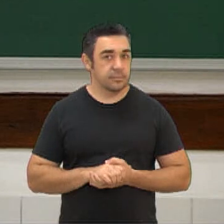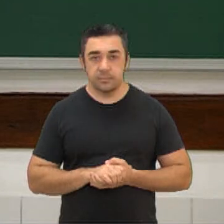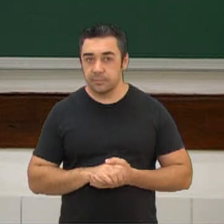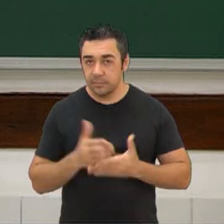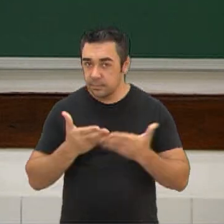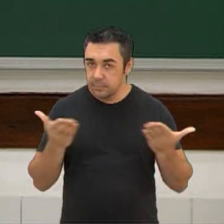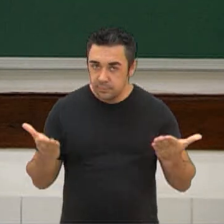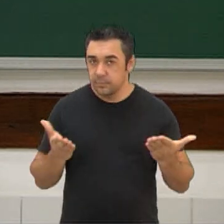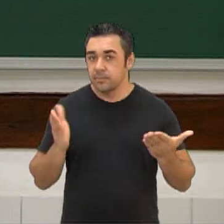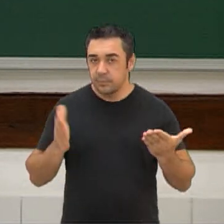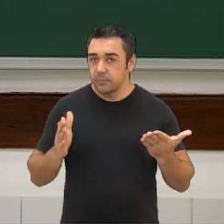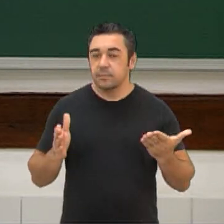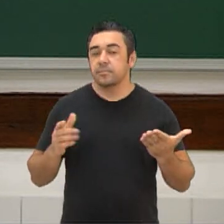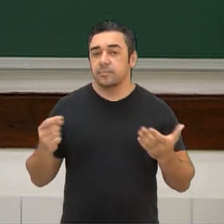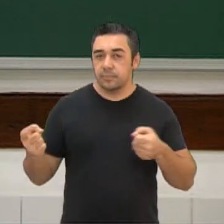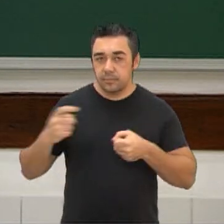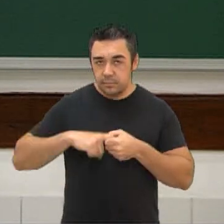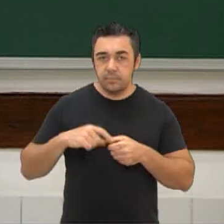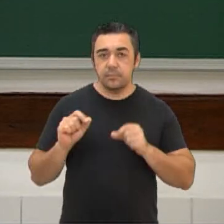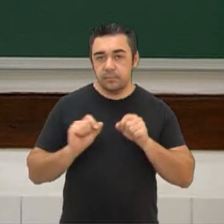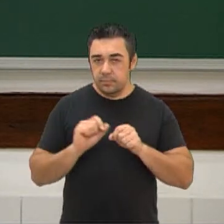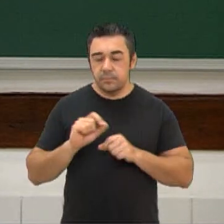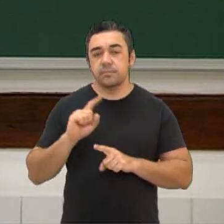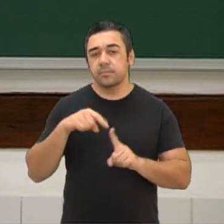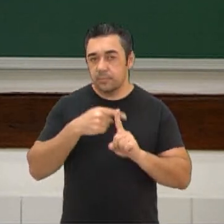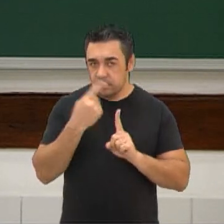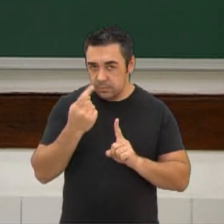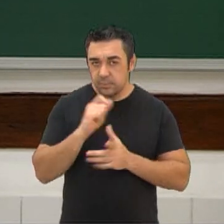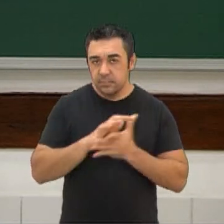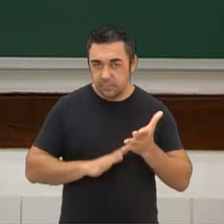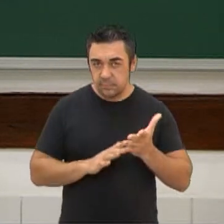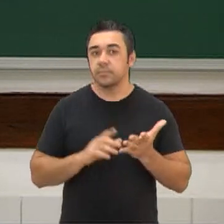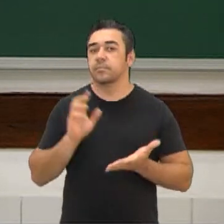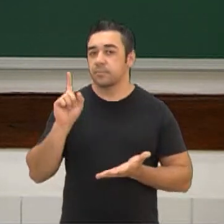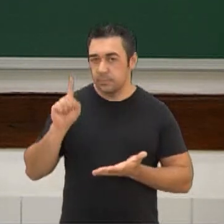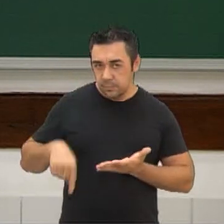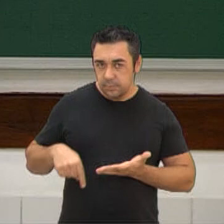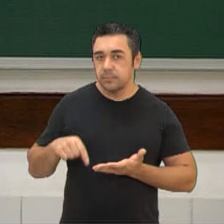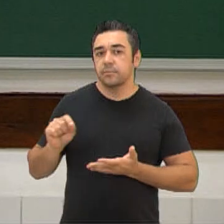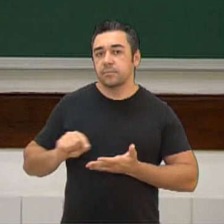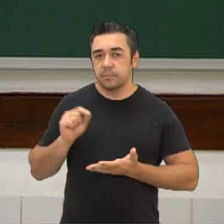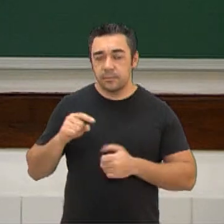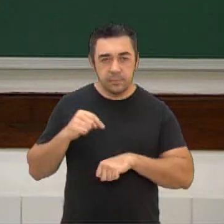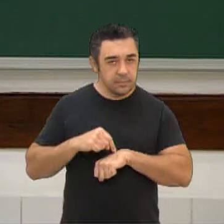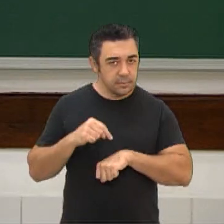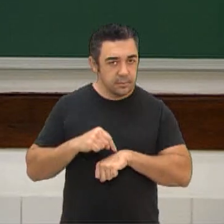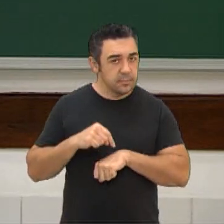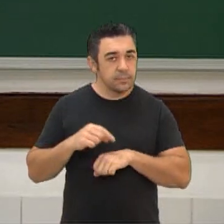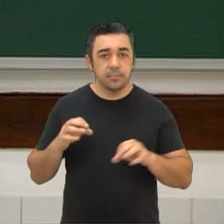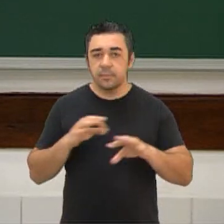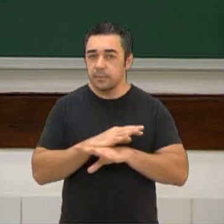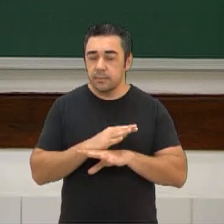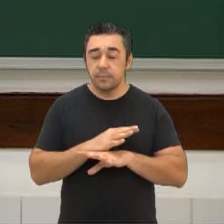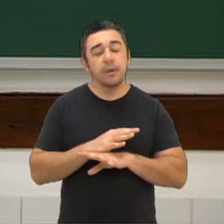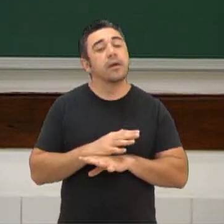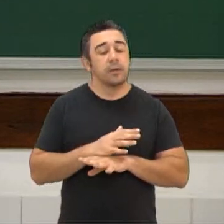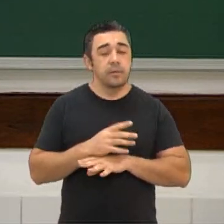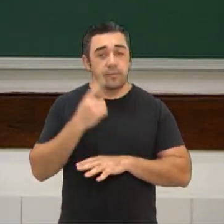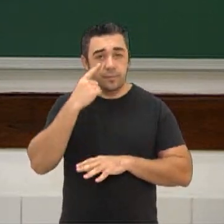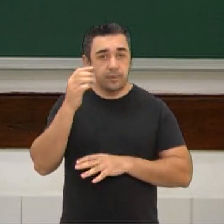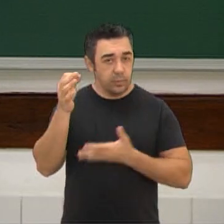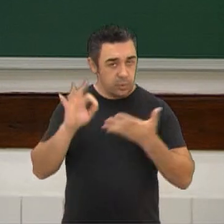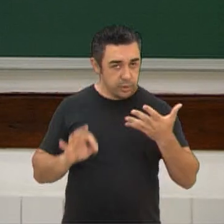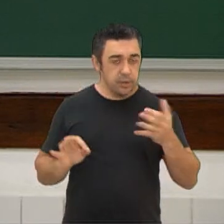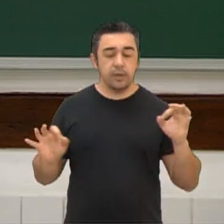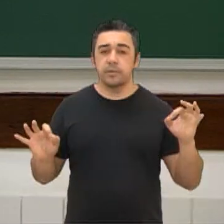Senhoras e senhores, estamos de volta para resolver mais um exercício. E tempo da nossa aula também se esgotou. Vamos corrigir